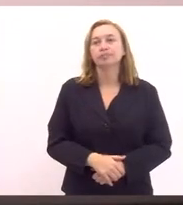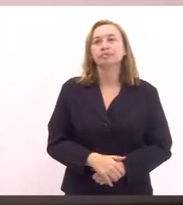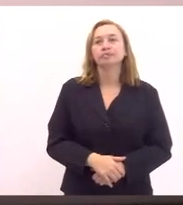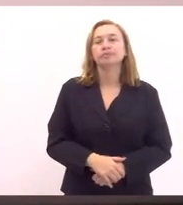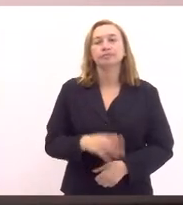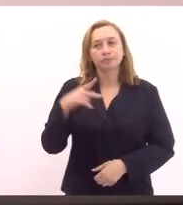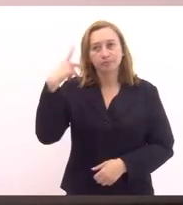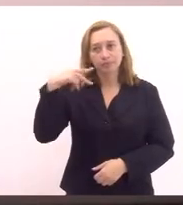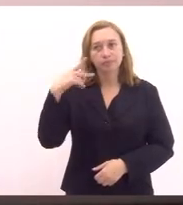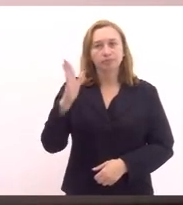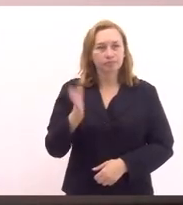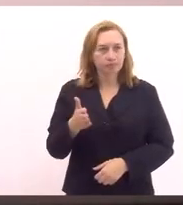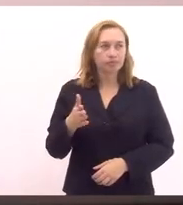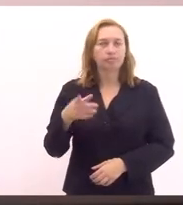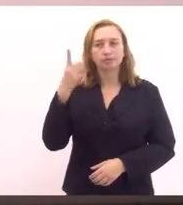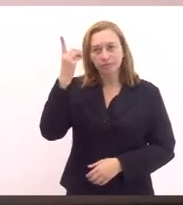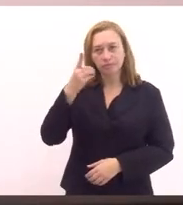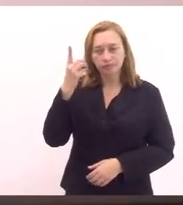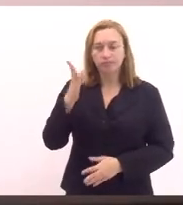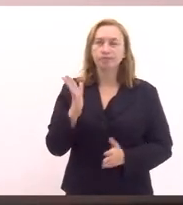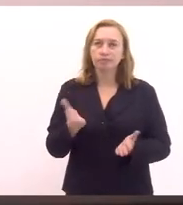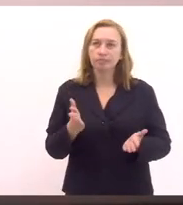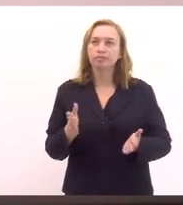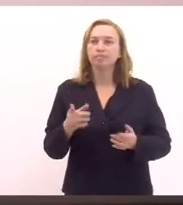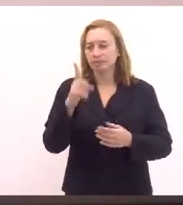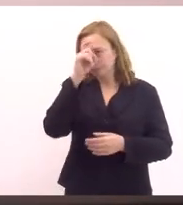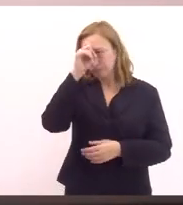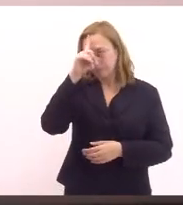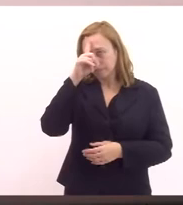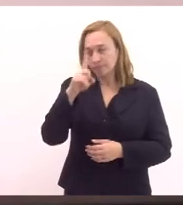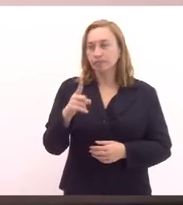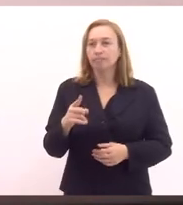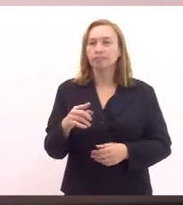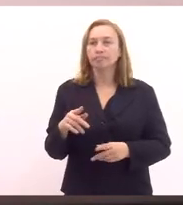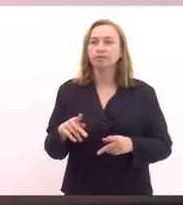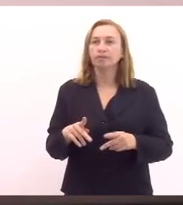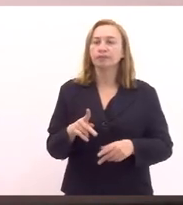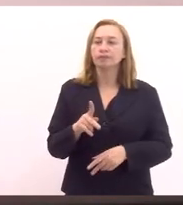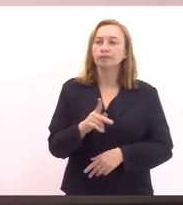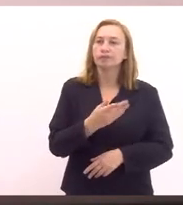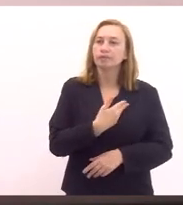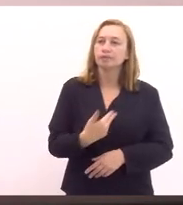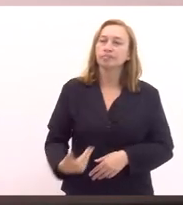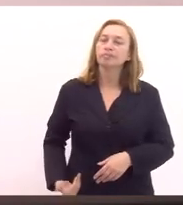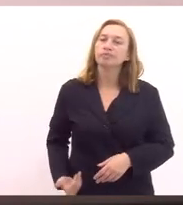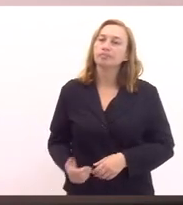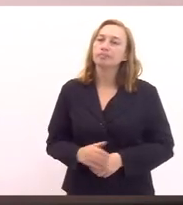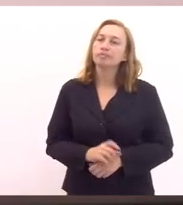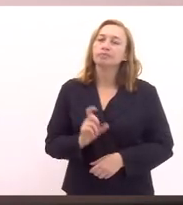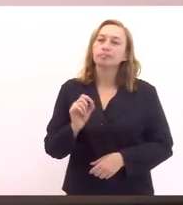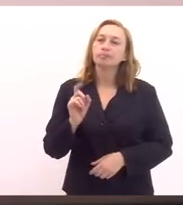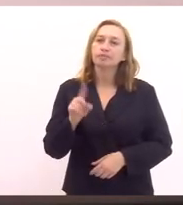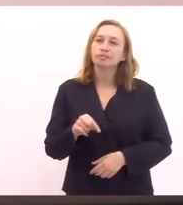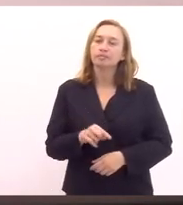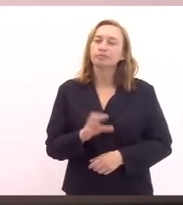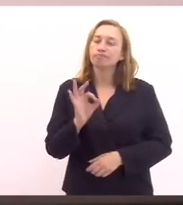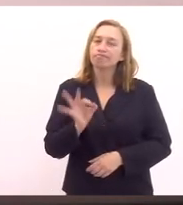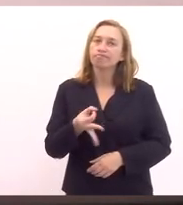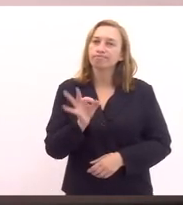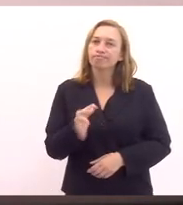Vereador já foi deputado já teve a frente de hospitais públicos aqui é uma pessoa conhecida que é